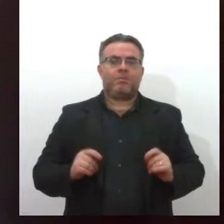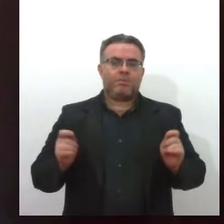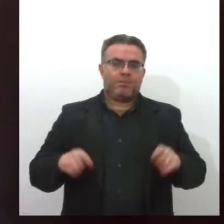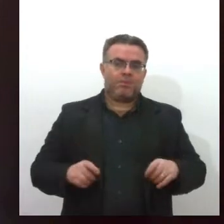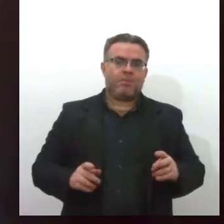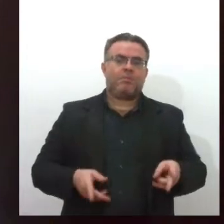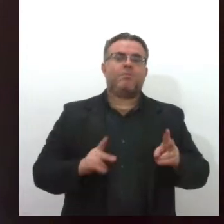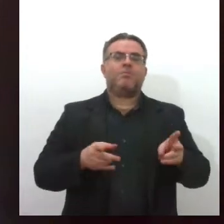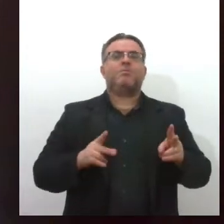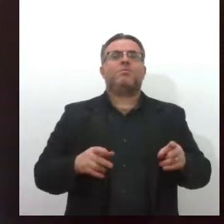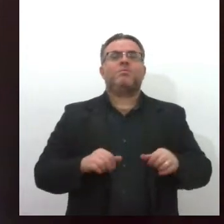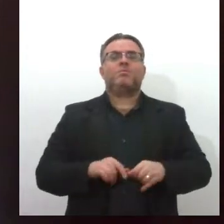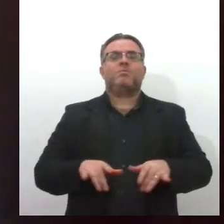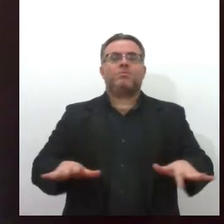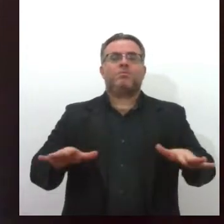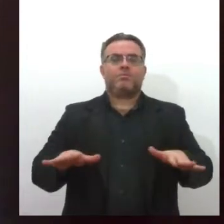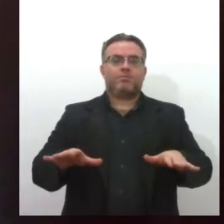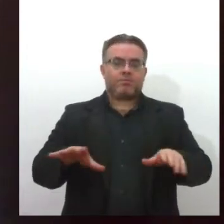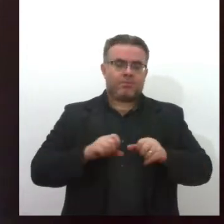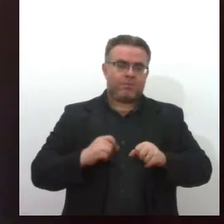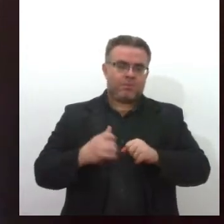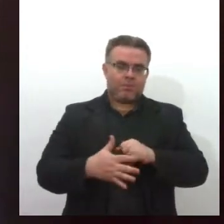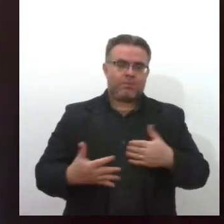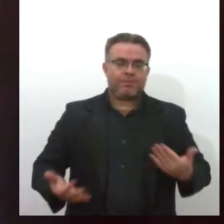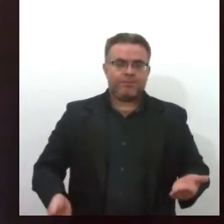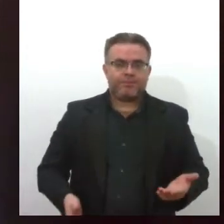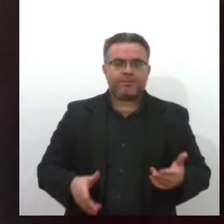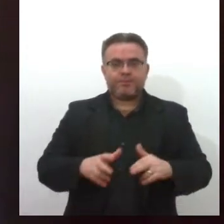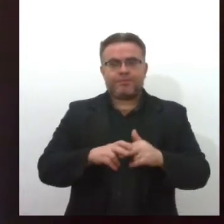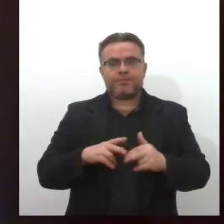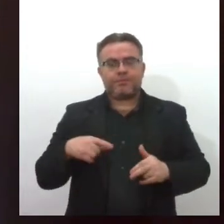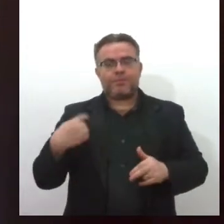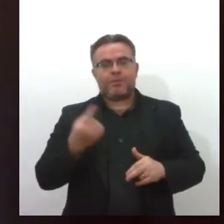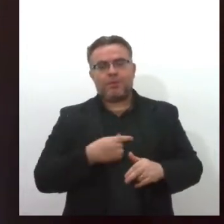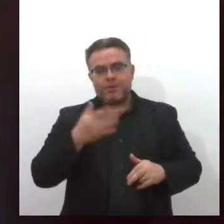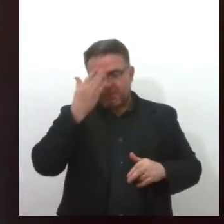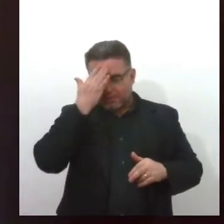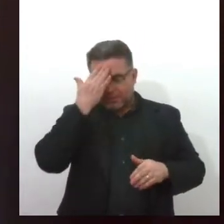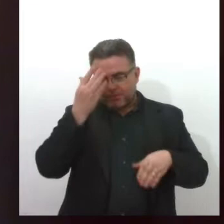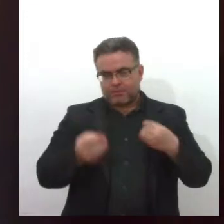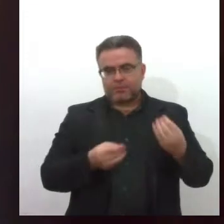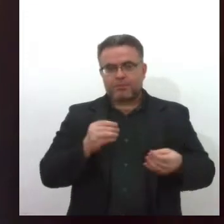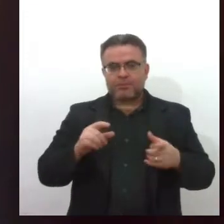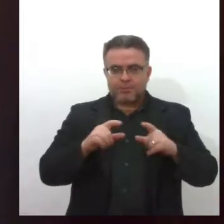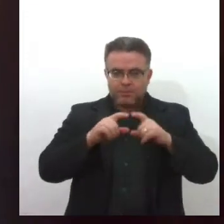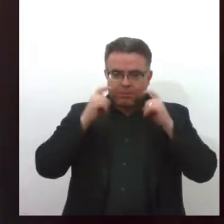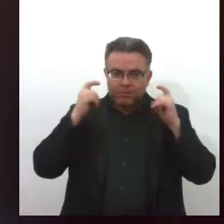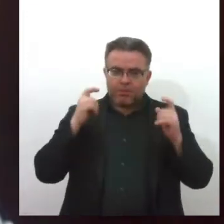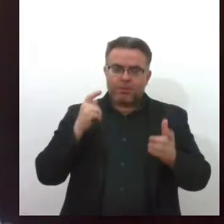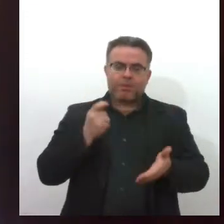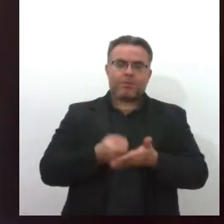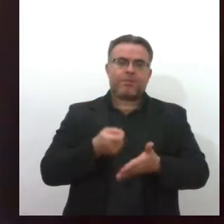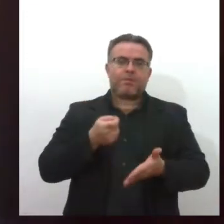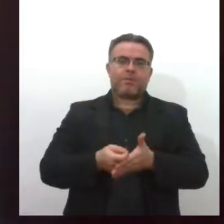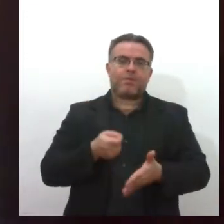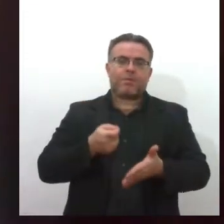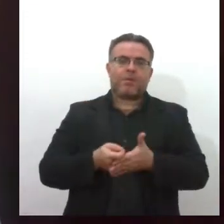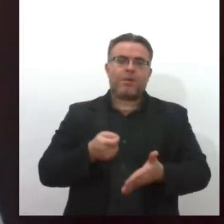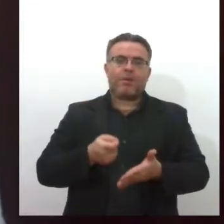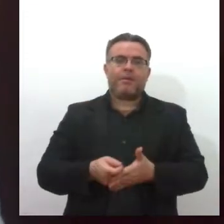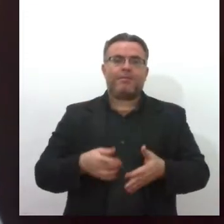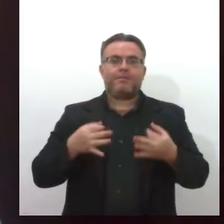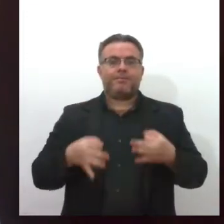mitigação da transmissão do coronavírus, né? E nós sabemos que até hoje a máscara facial, né, cobrindo o nariz e a